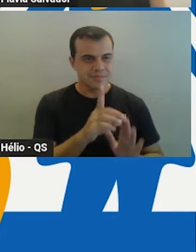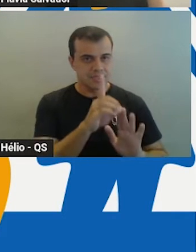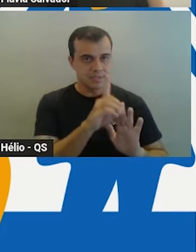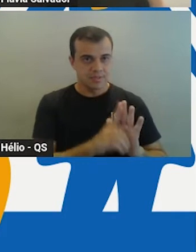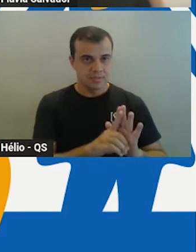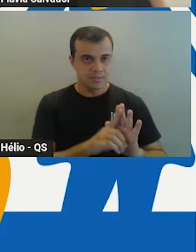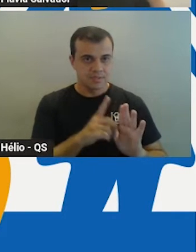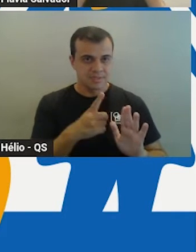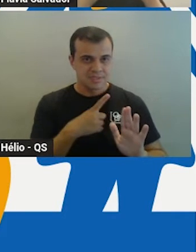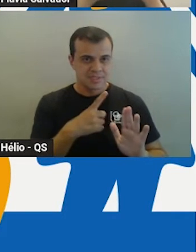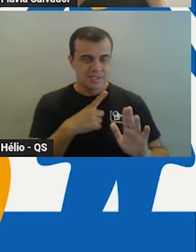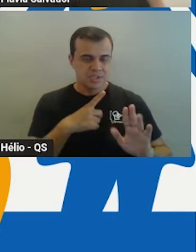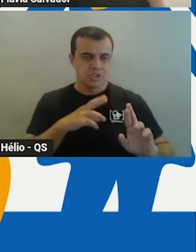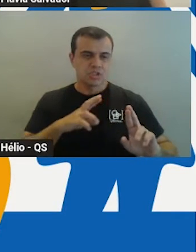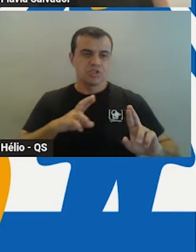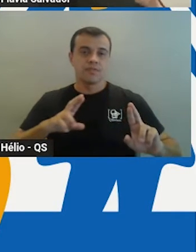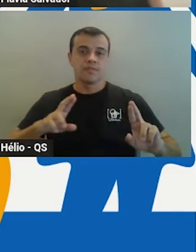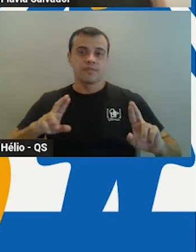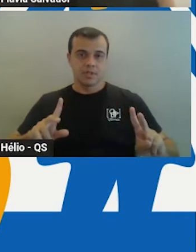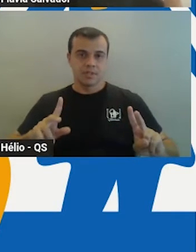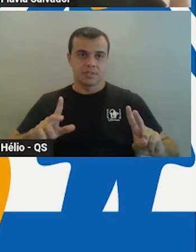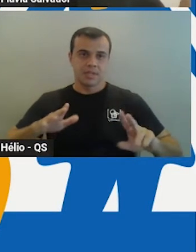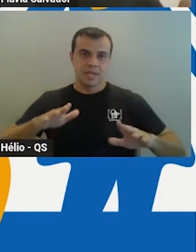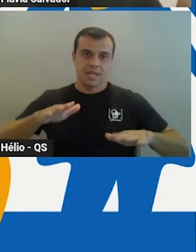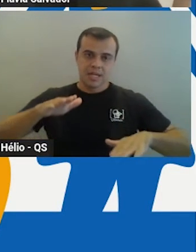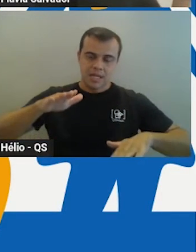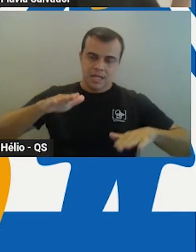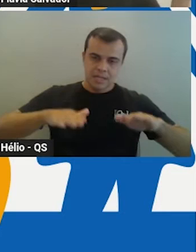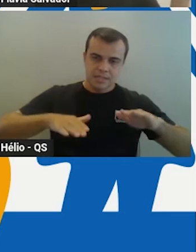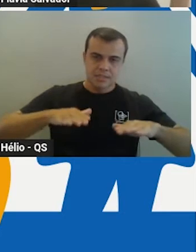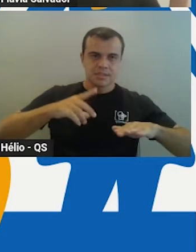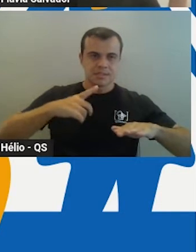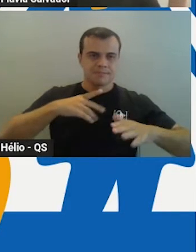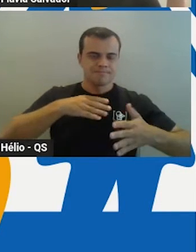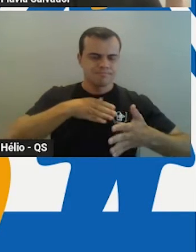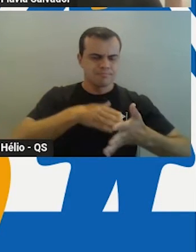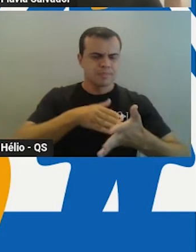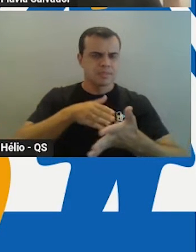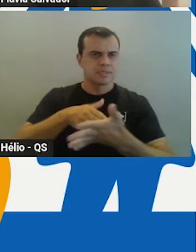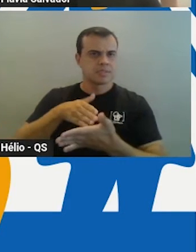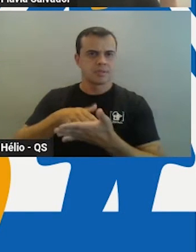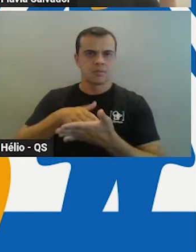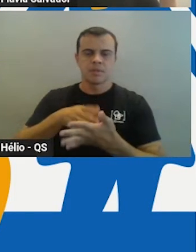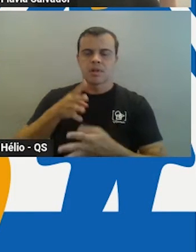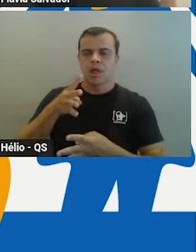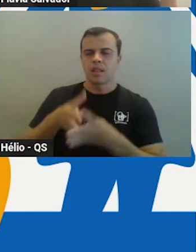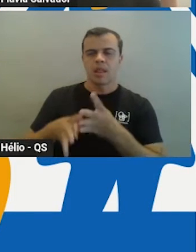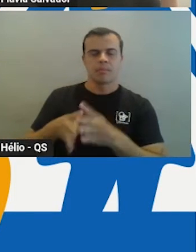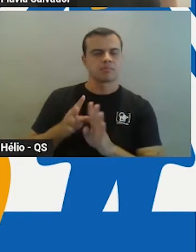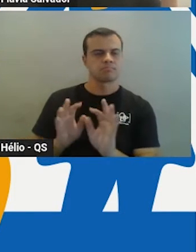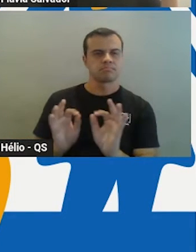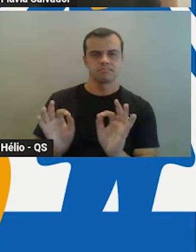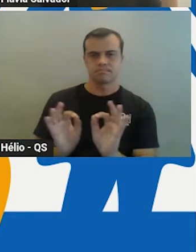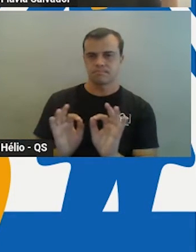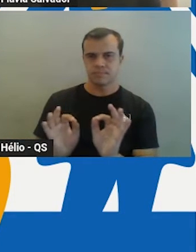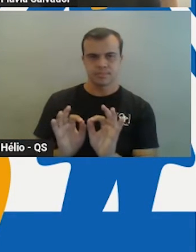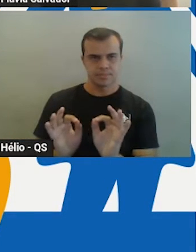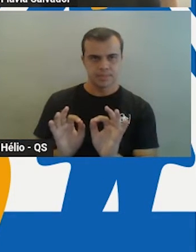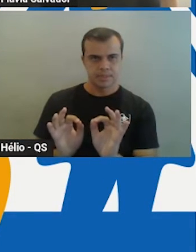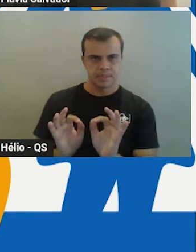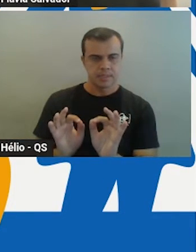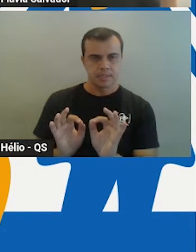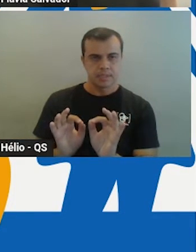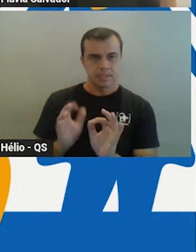deficiências, elas são diferenças que às vezes geram uma limitação, mas não impedem